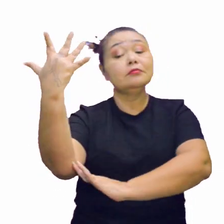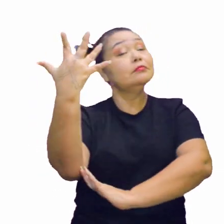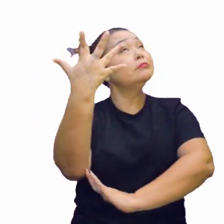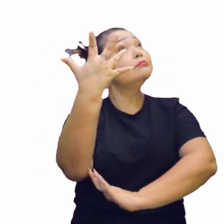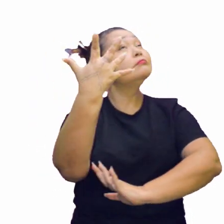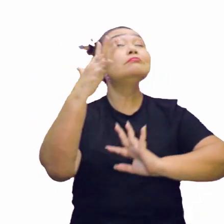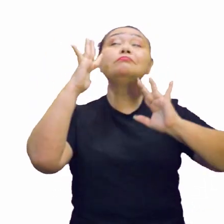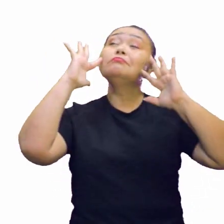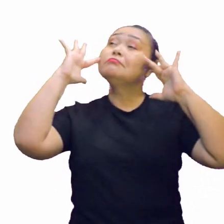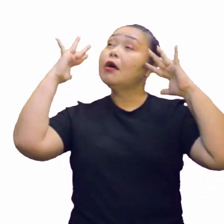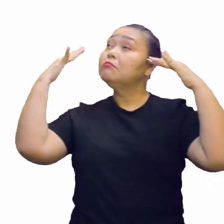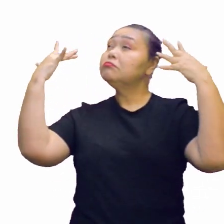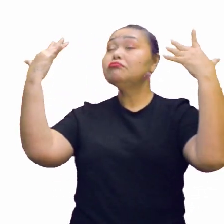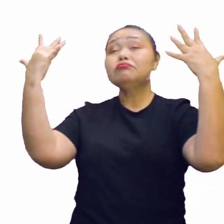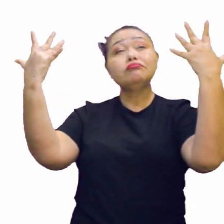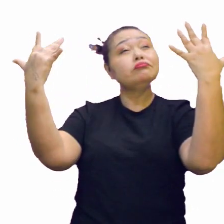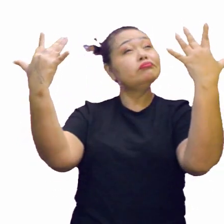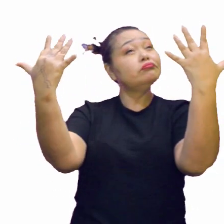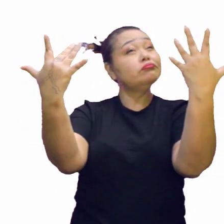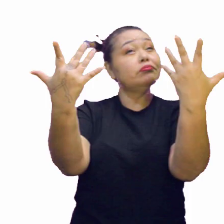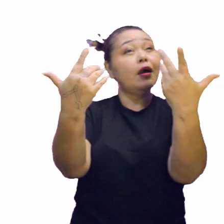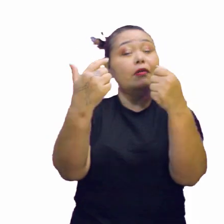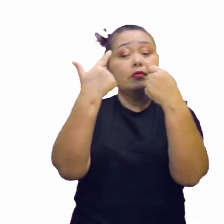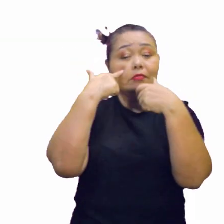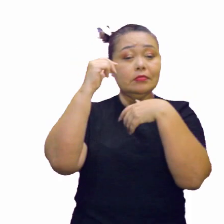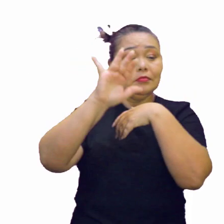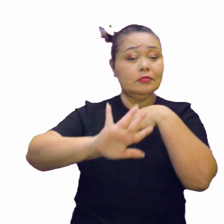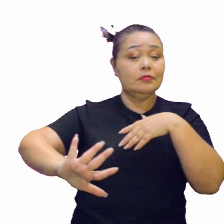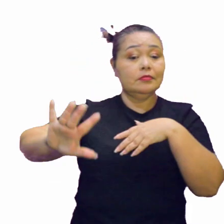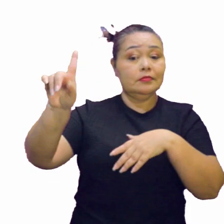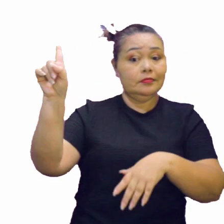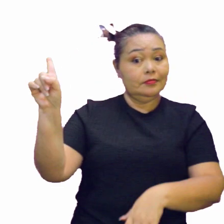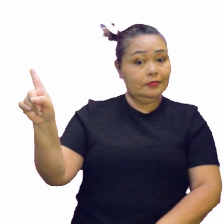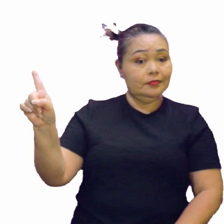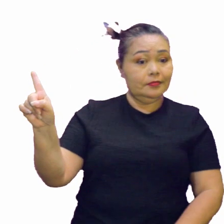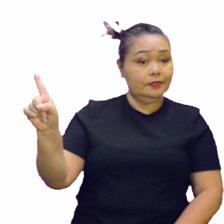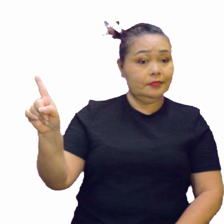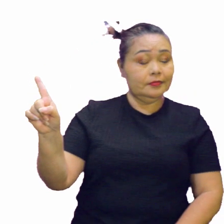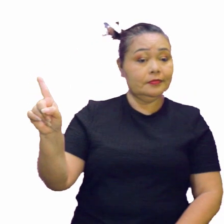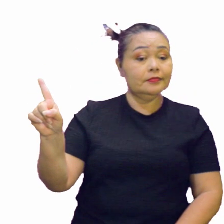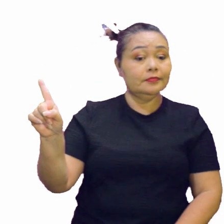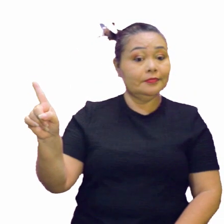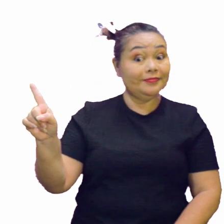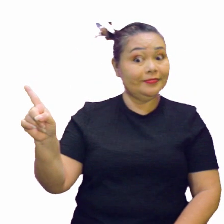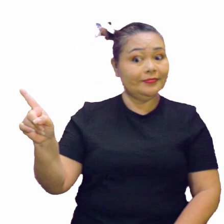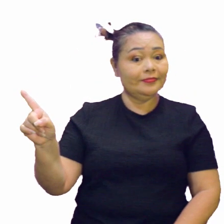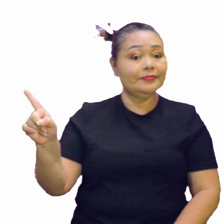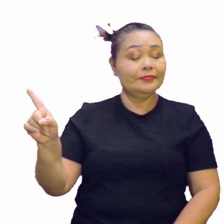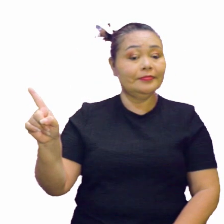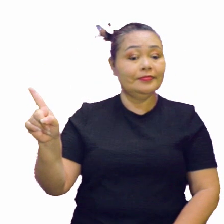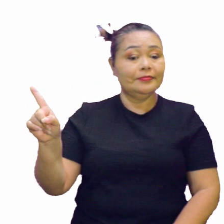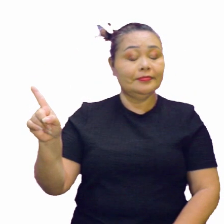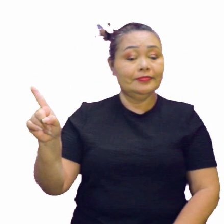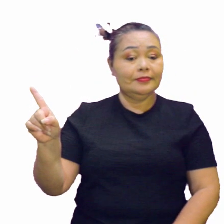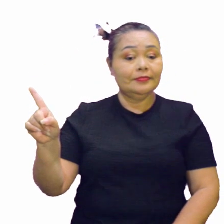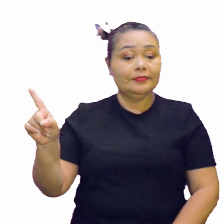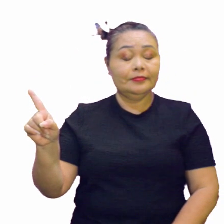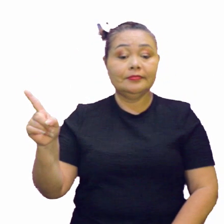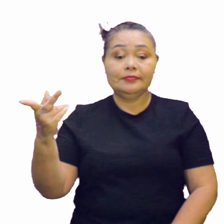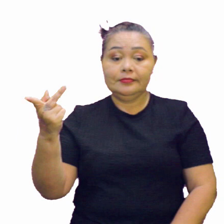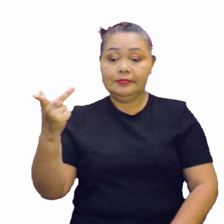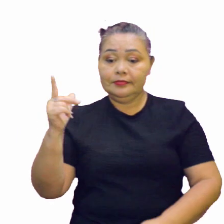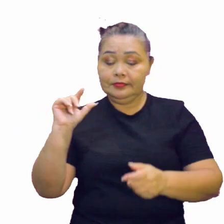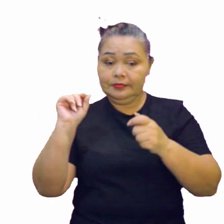Eu vou mostrar aqui uma imagem. Nós vimos também, ó, aí, ó, isso. Quando você faz